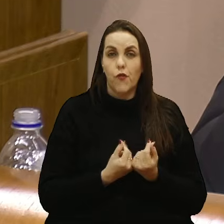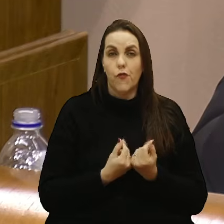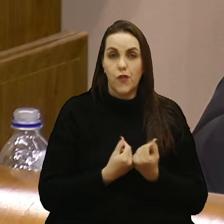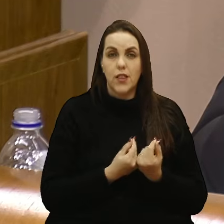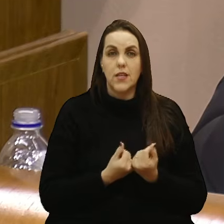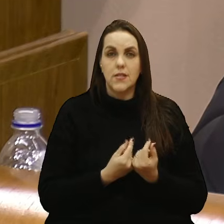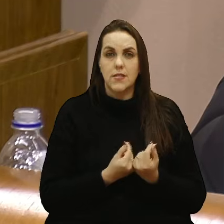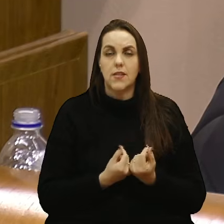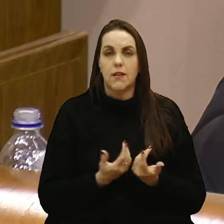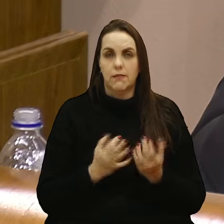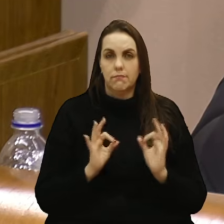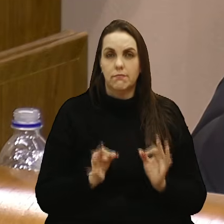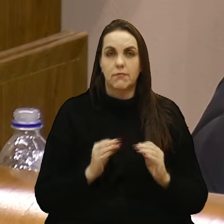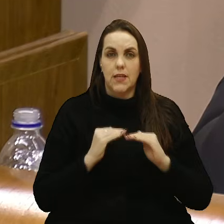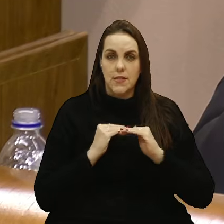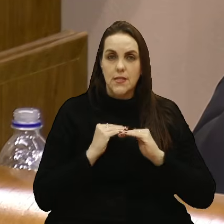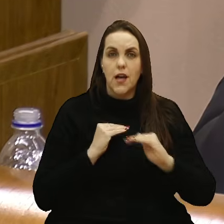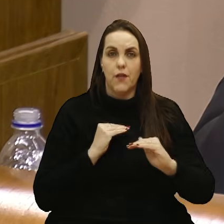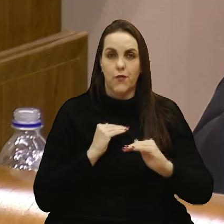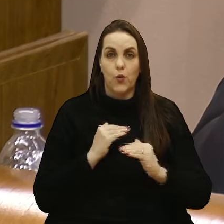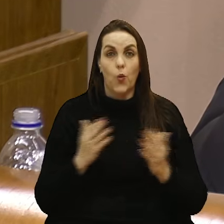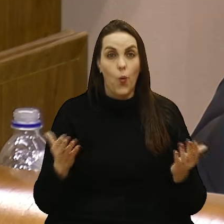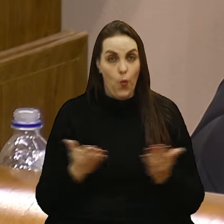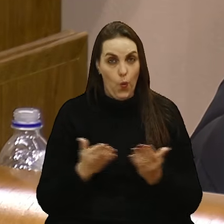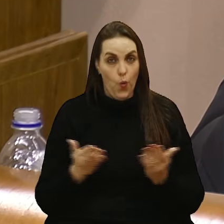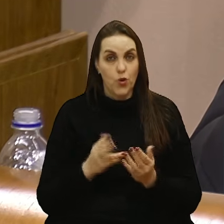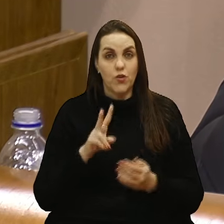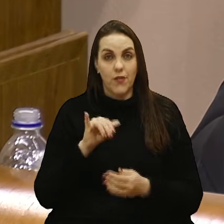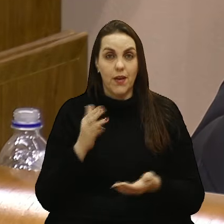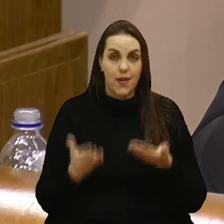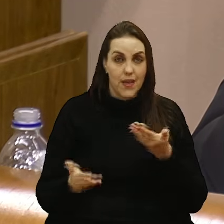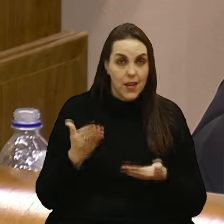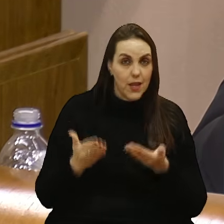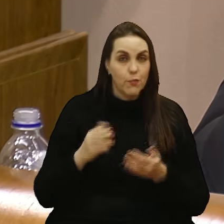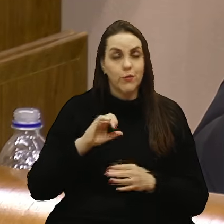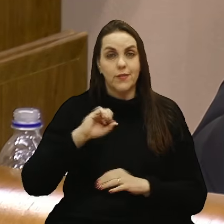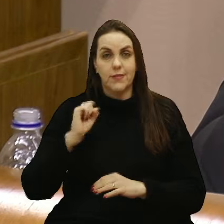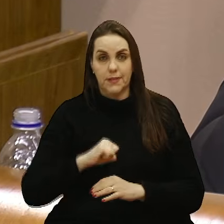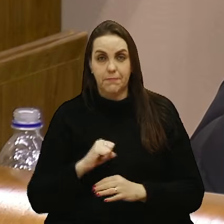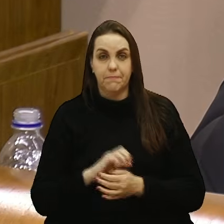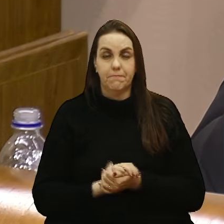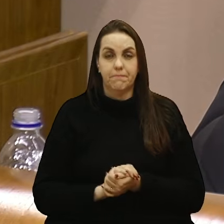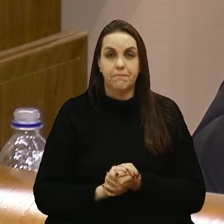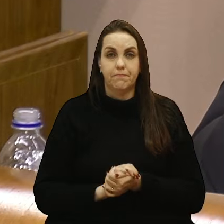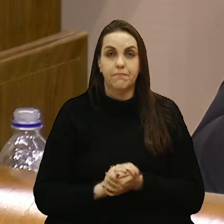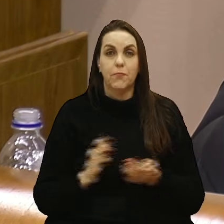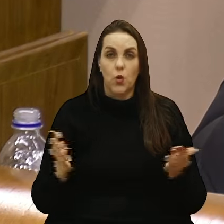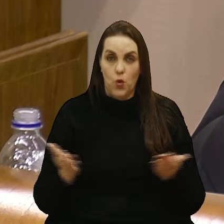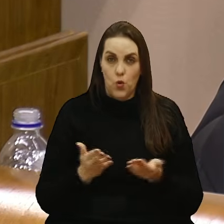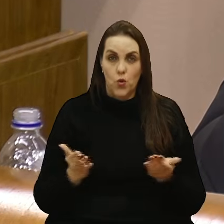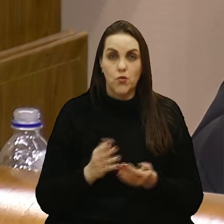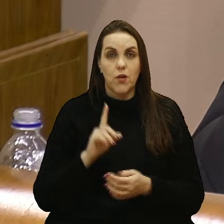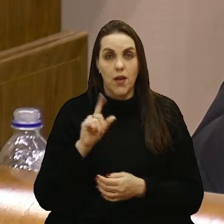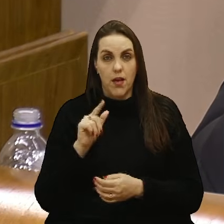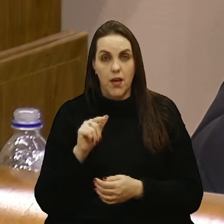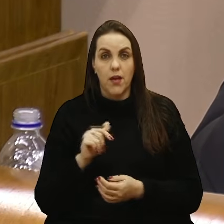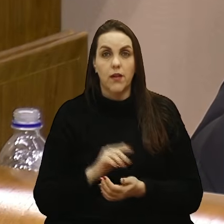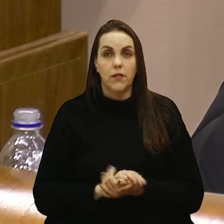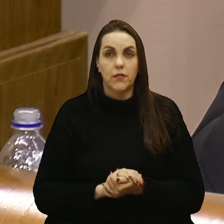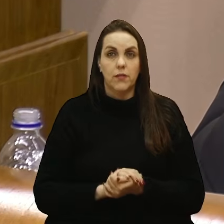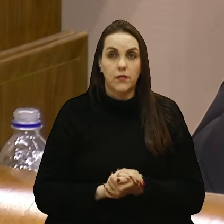financeiramente estável. Hoje ela está equilibrada, sim. O problema que nós temos hoje é